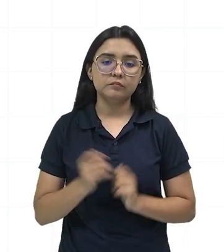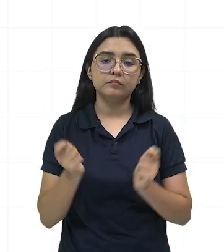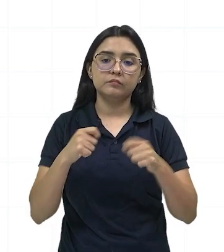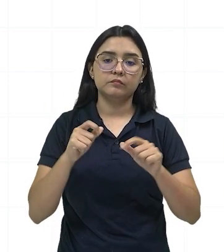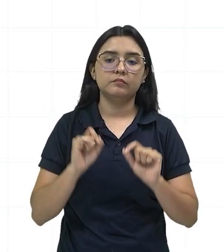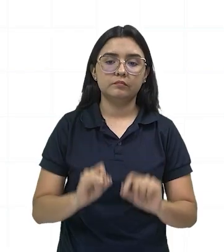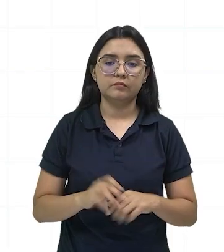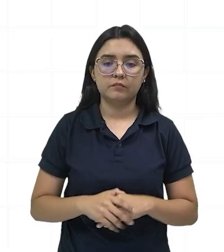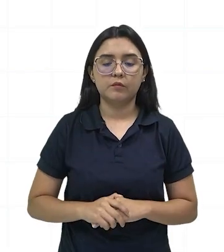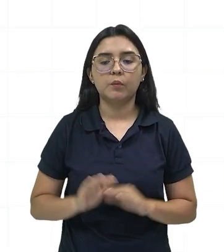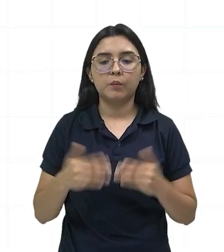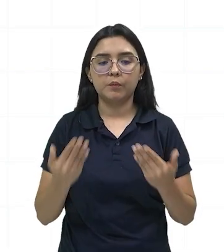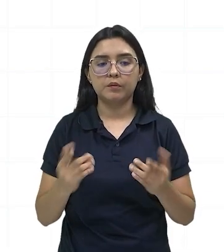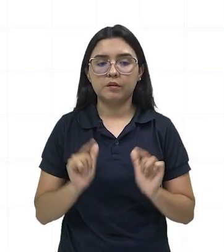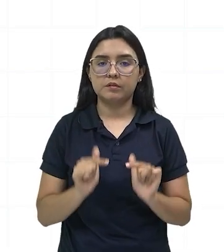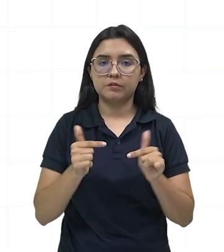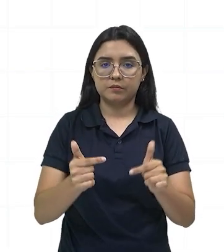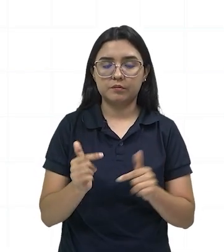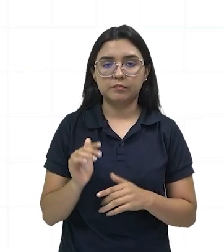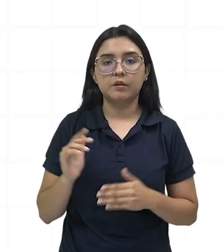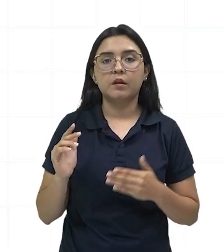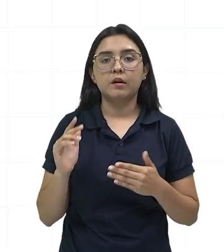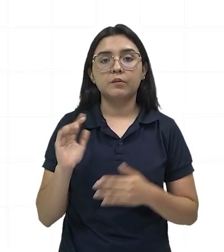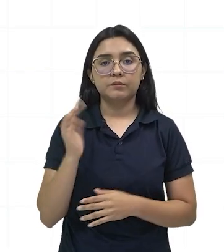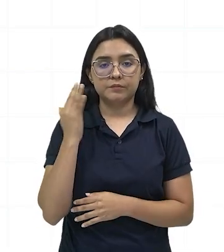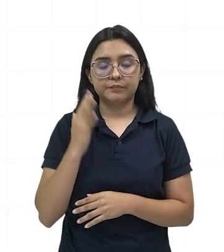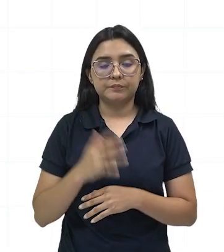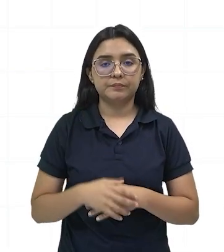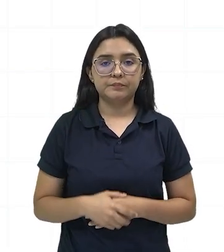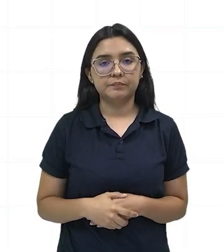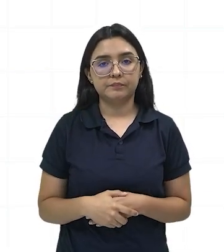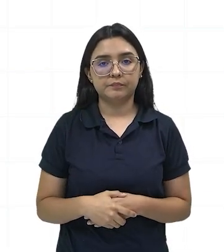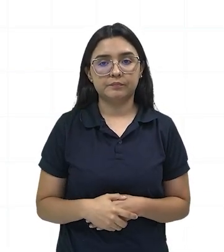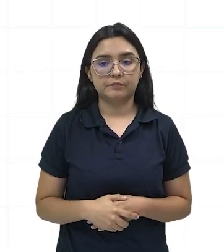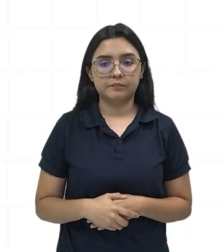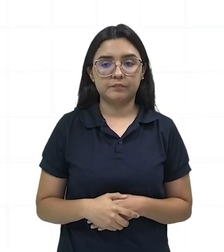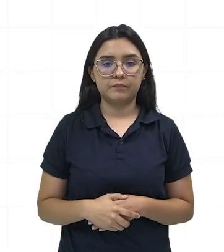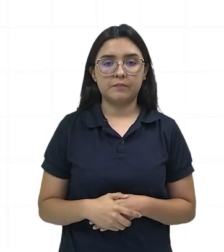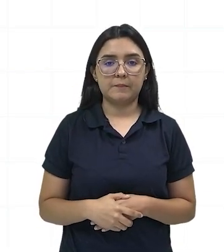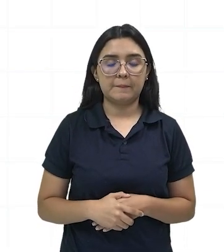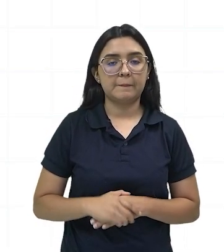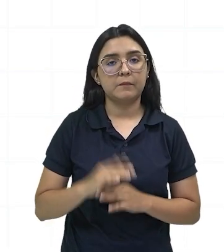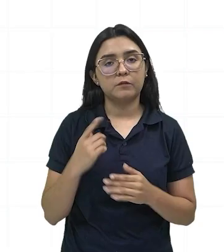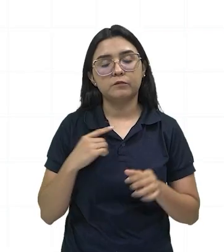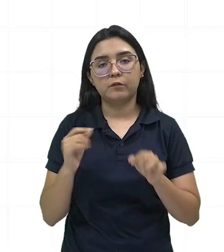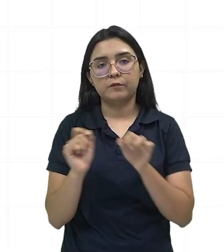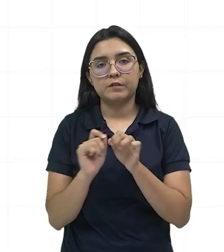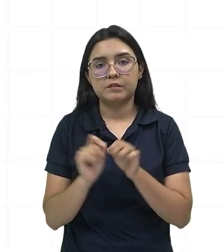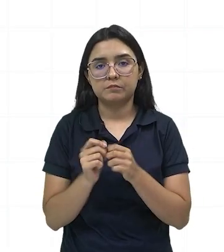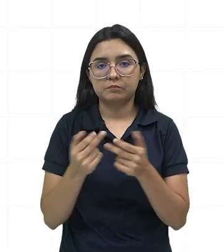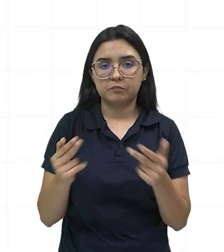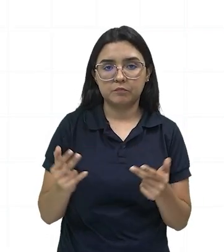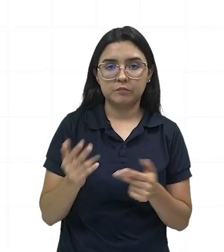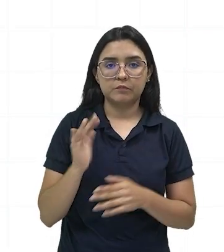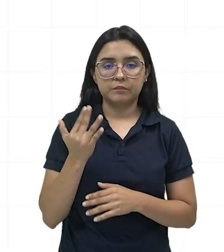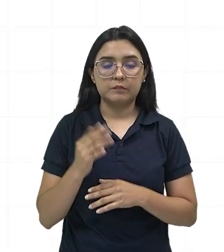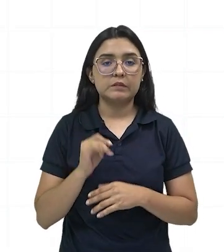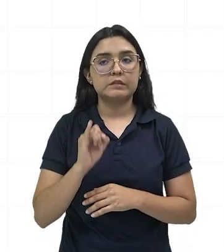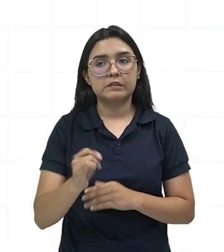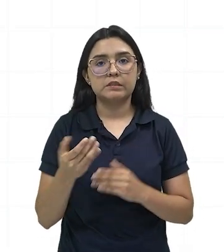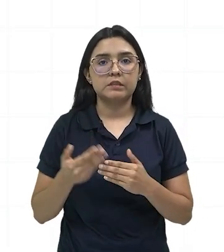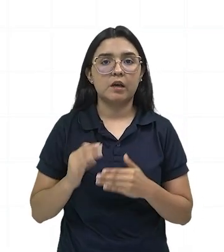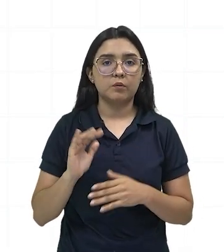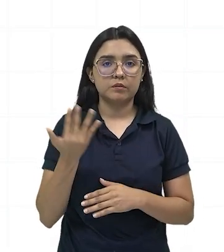hipótese de quando a ação ocorrer. Quando for fazer algo, se algo